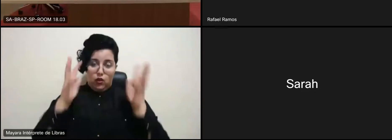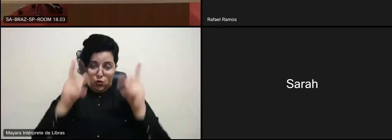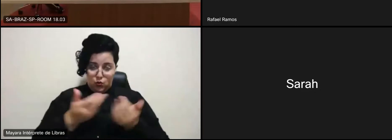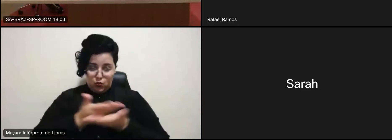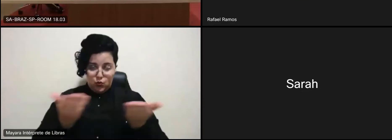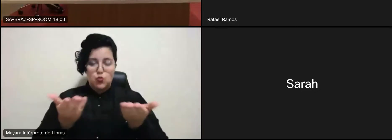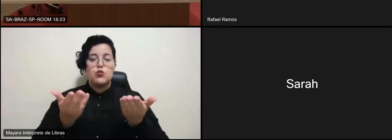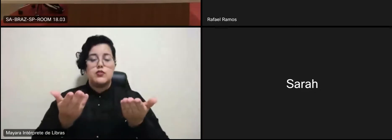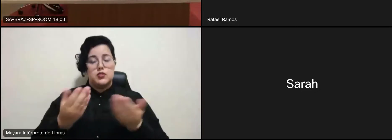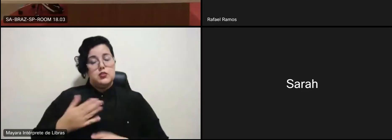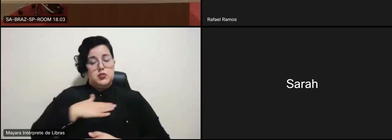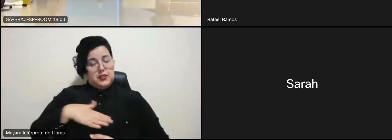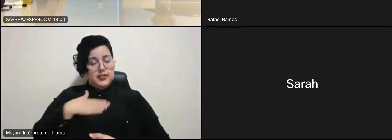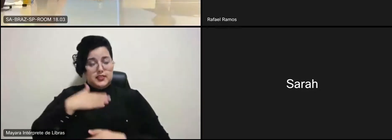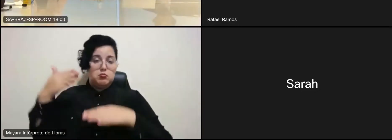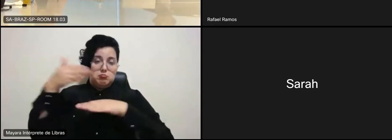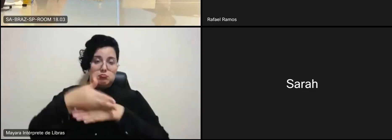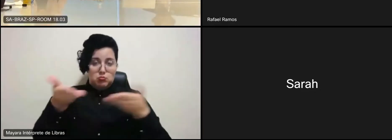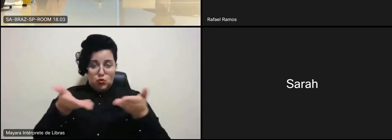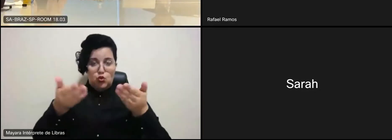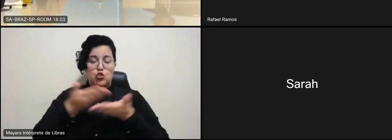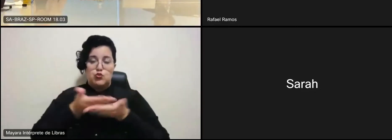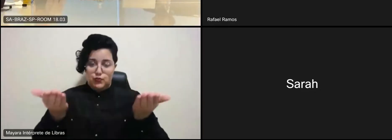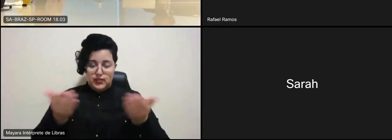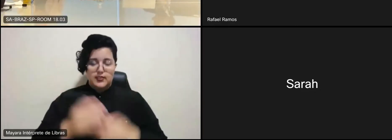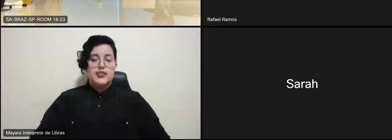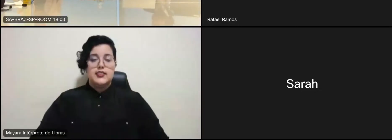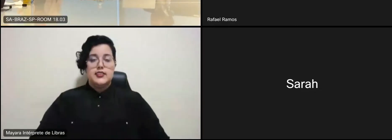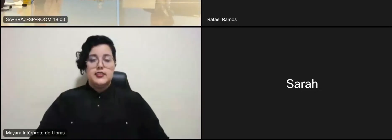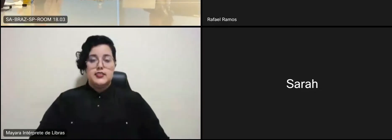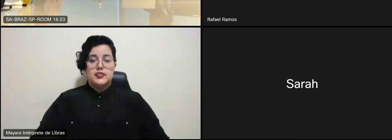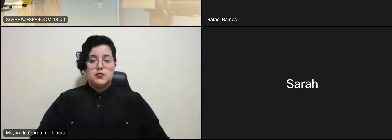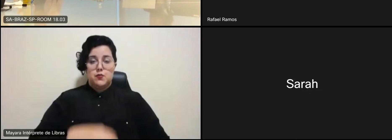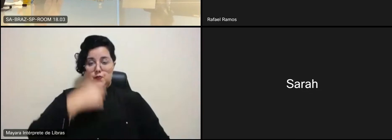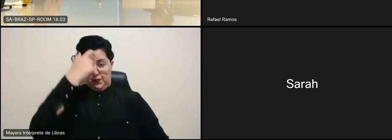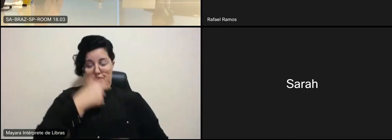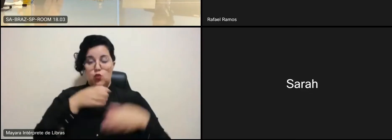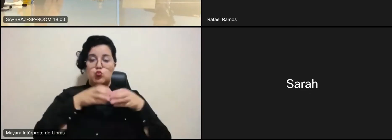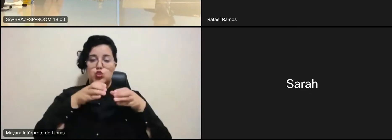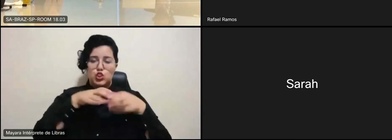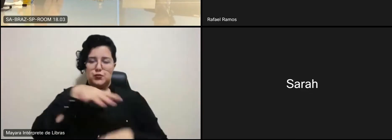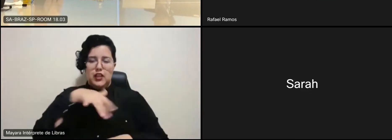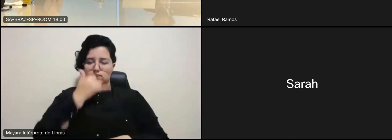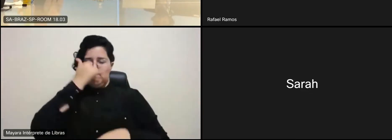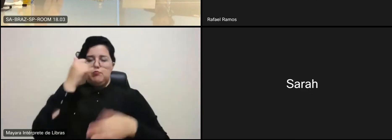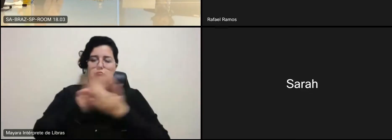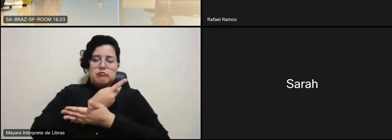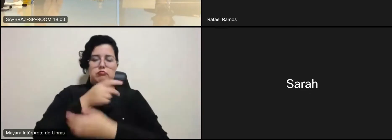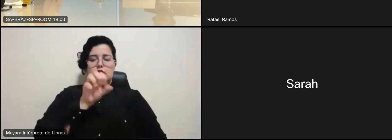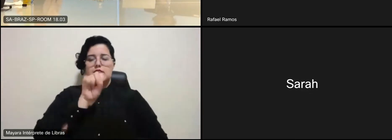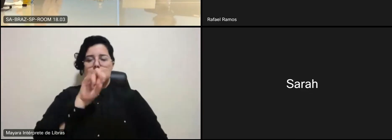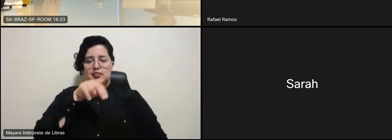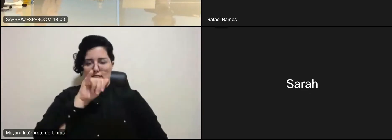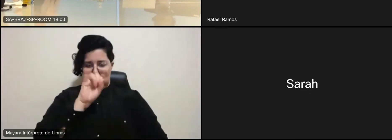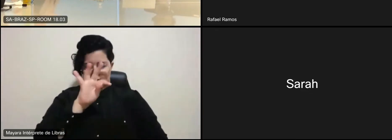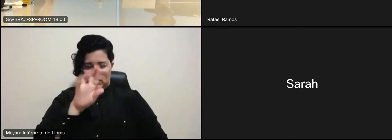hoje com vocês, com todos que estão acompanhando esse painel. Eu sou do time de sinistro aqui da Aon, tenho 29 anos, eu